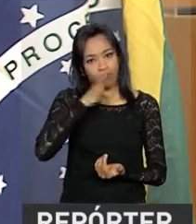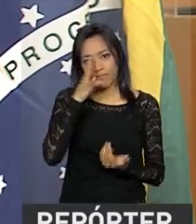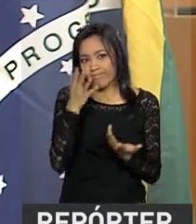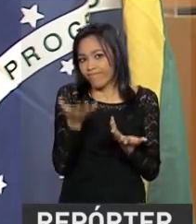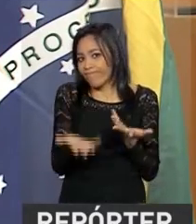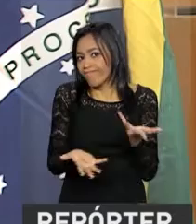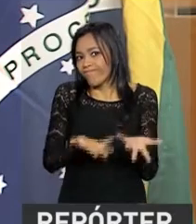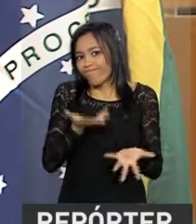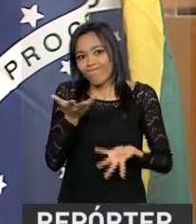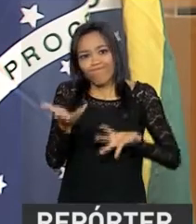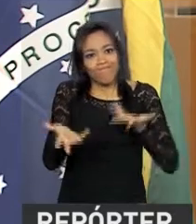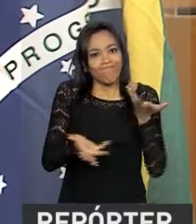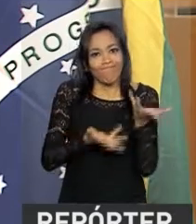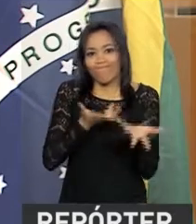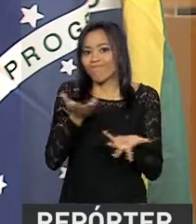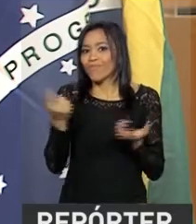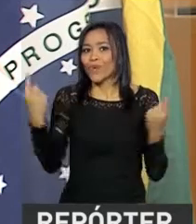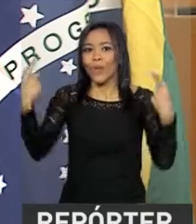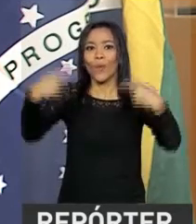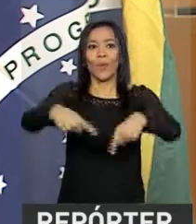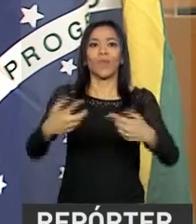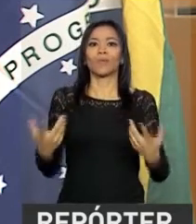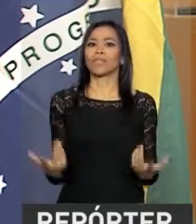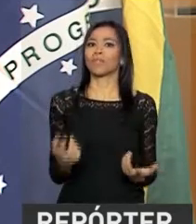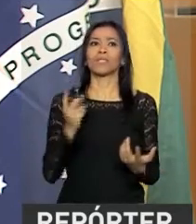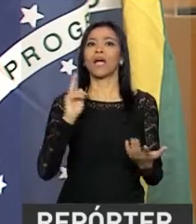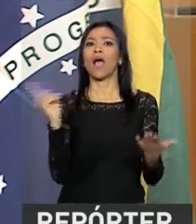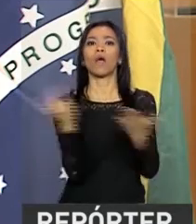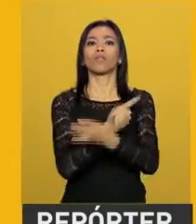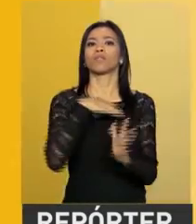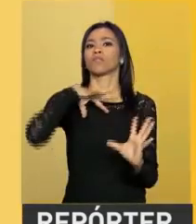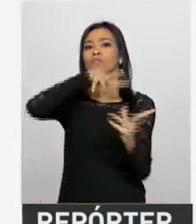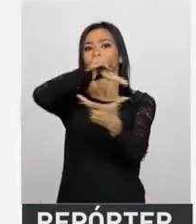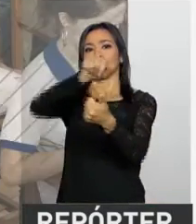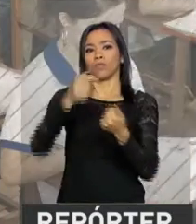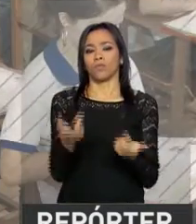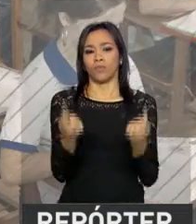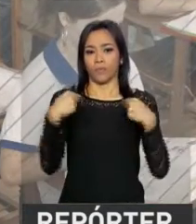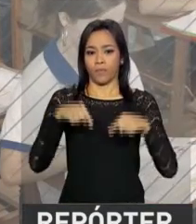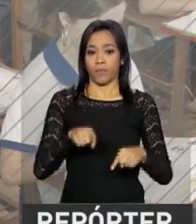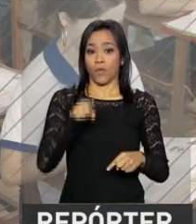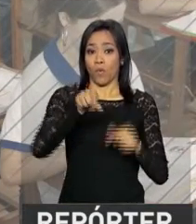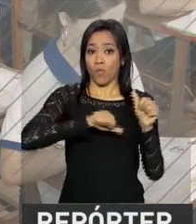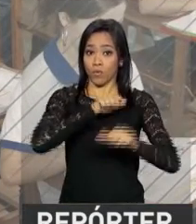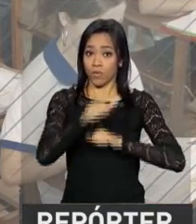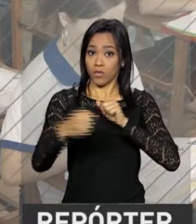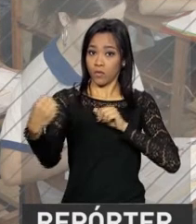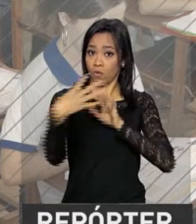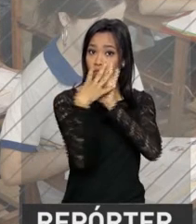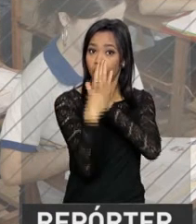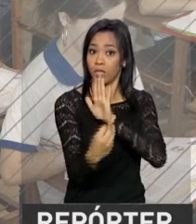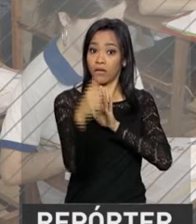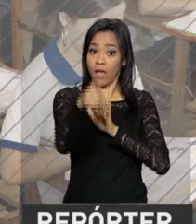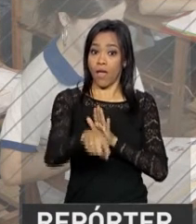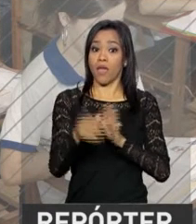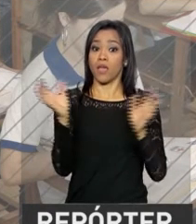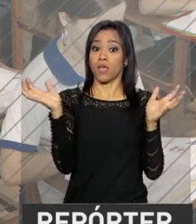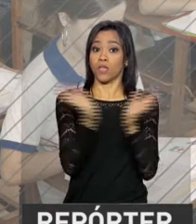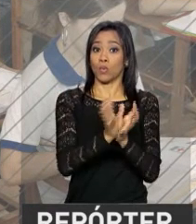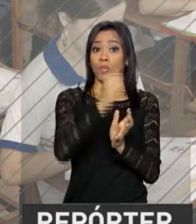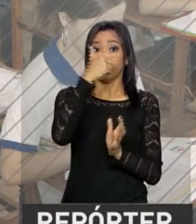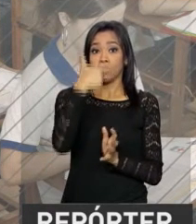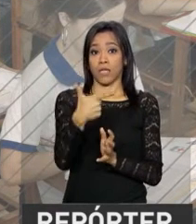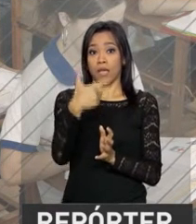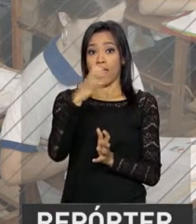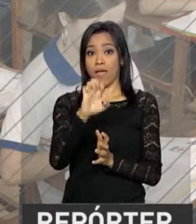é contra aquilo que acontece na maior parte do mundo com a reforma a idéia é dividir o ensino médio em duas